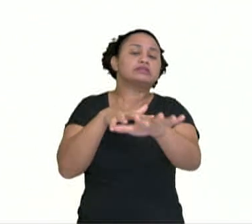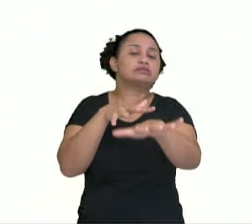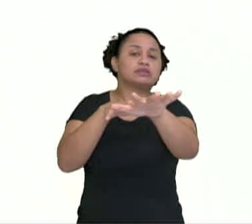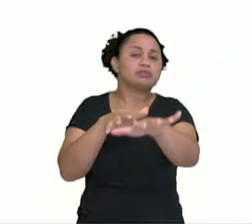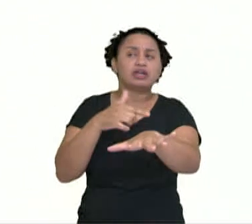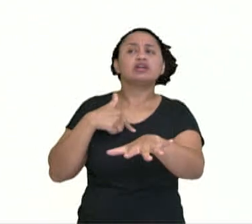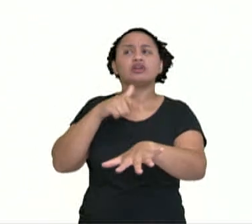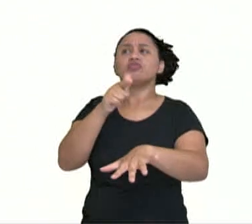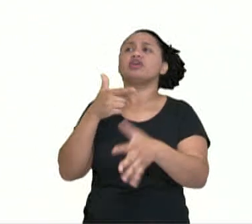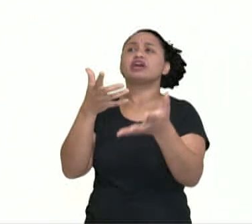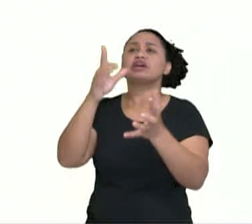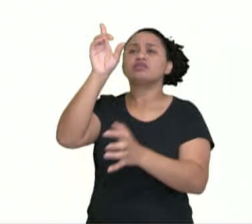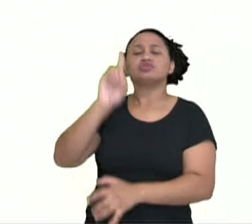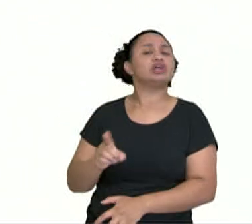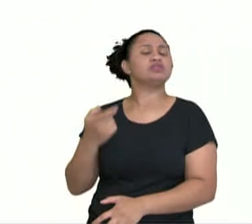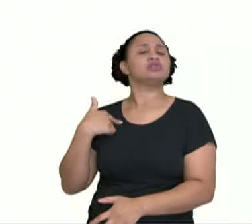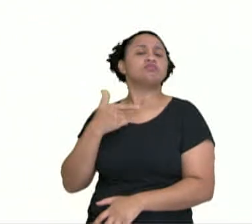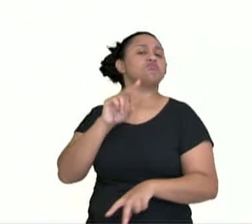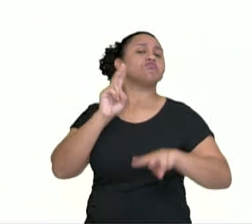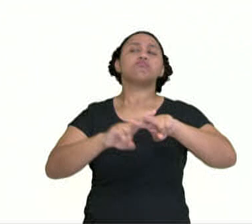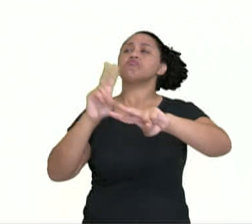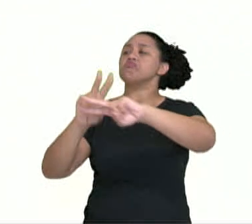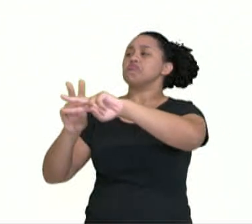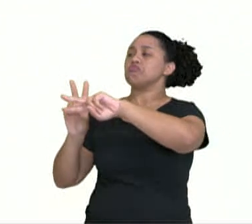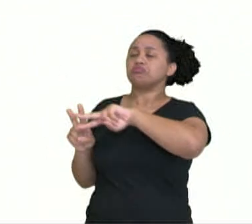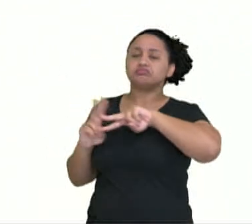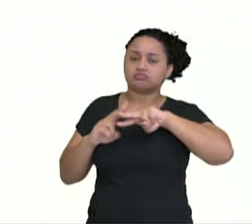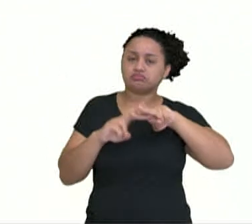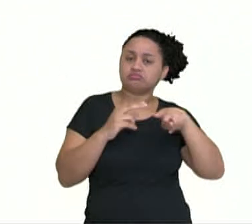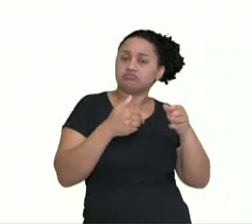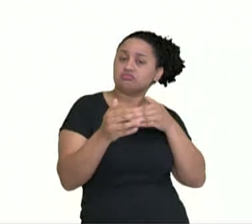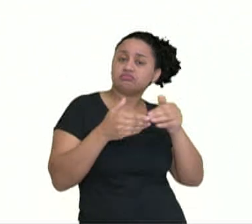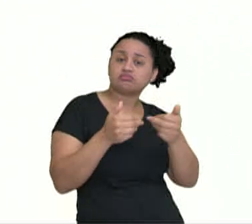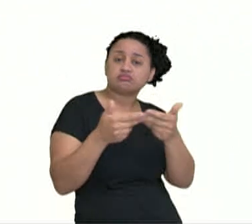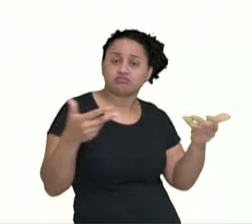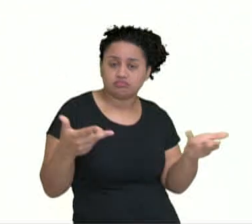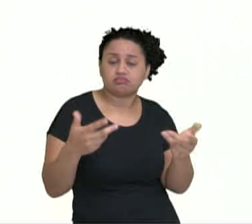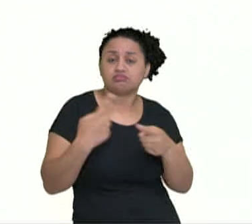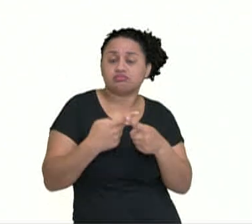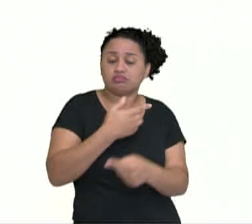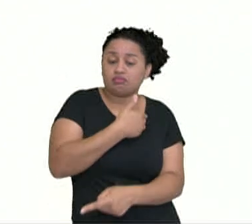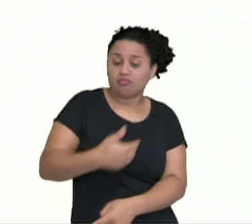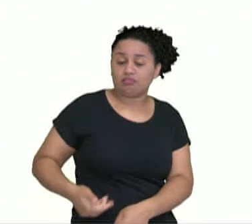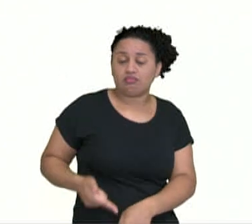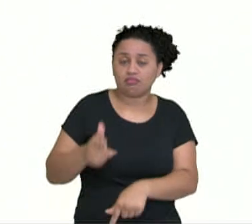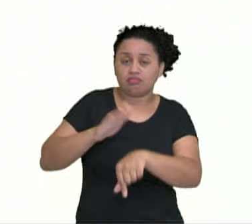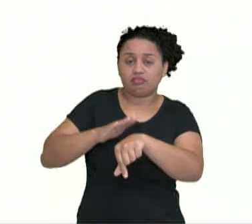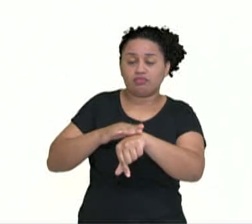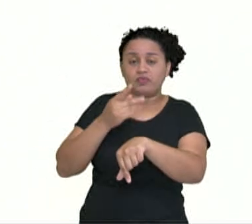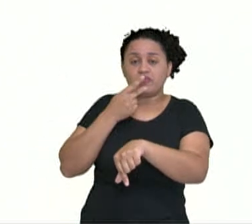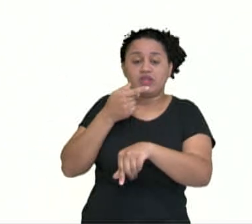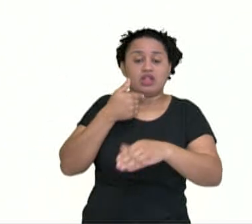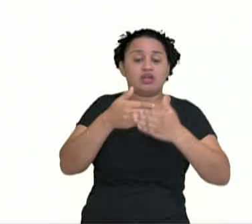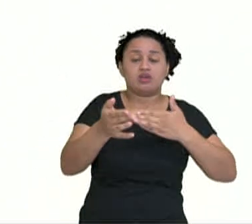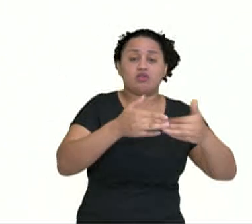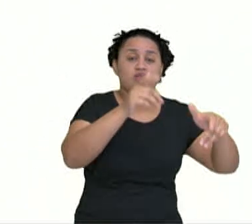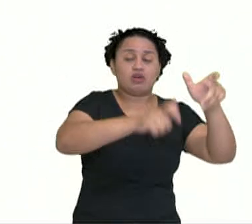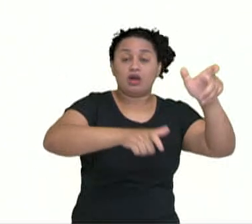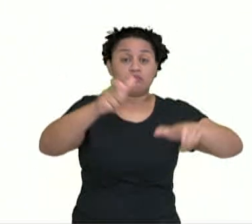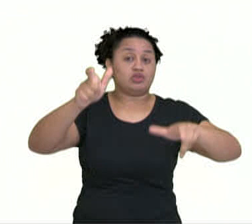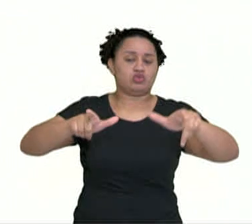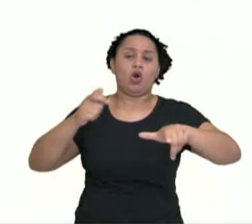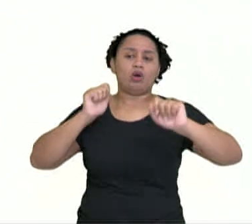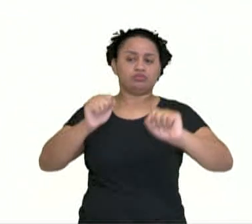presos aleatoriamente, porque o governo, naquele momento, ele estava dizendo que qualquer indivíduo poderia ser um terrorista,